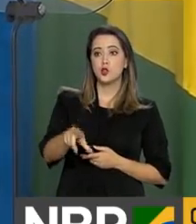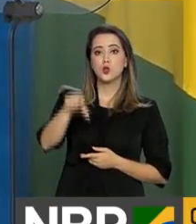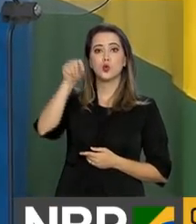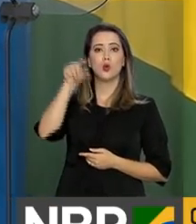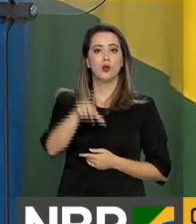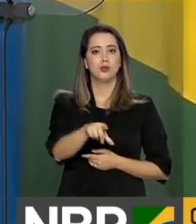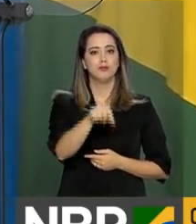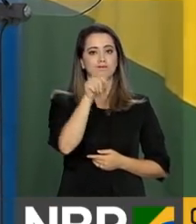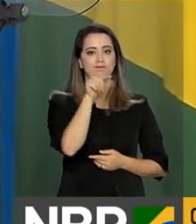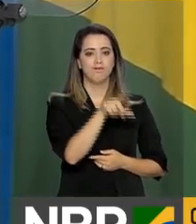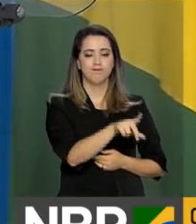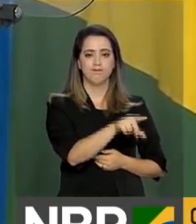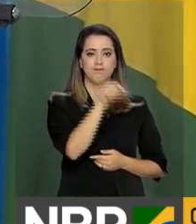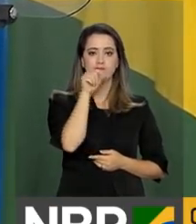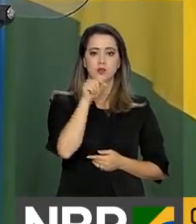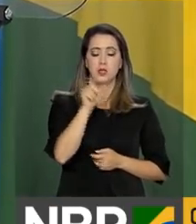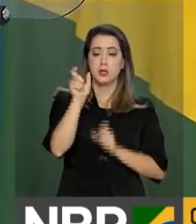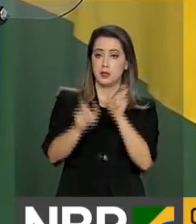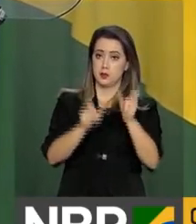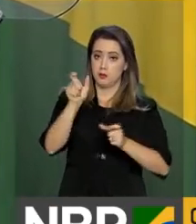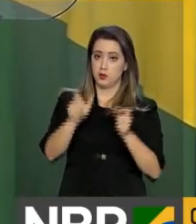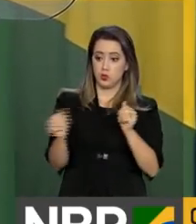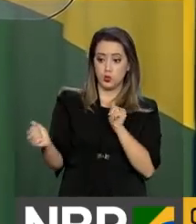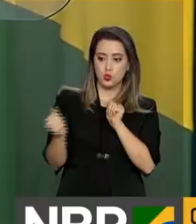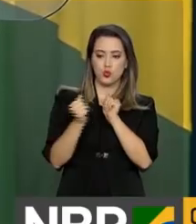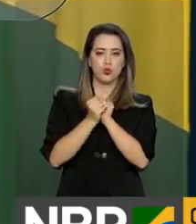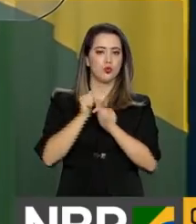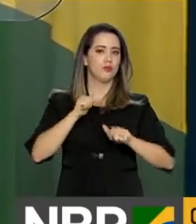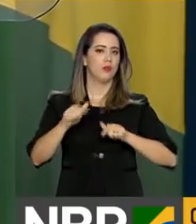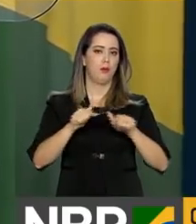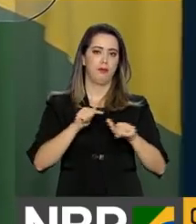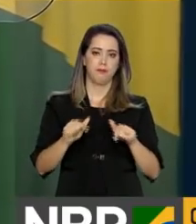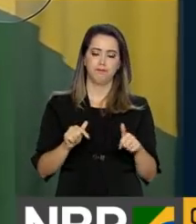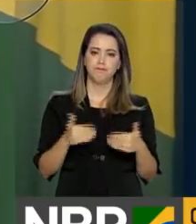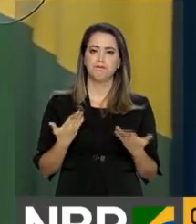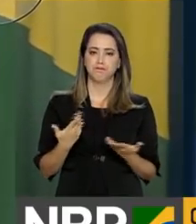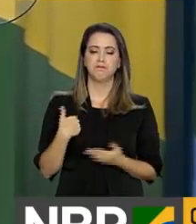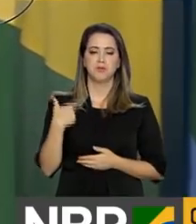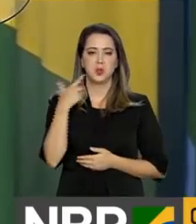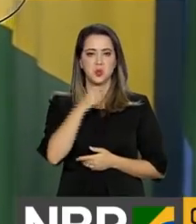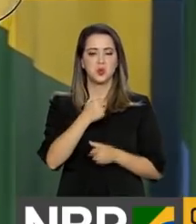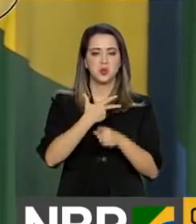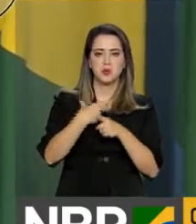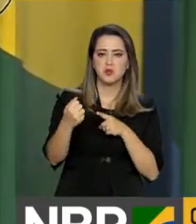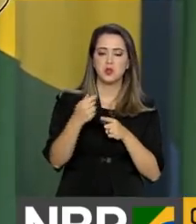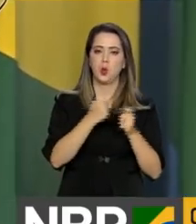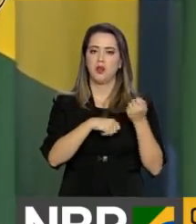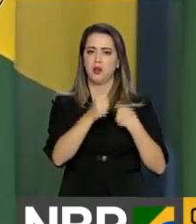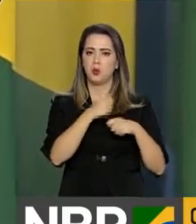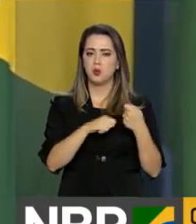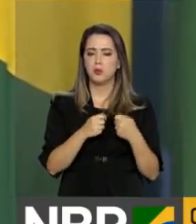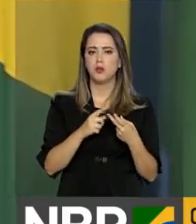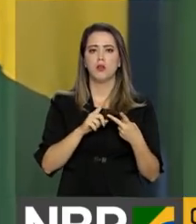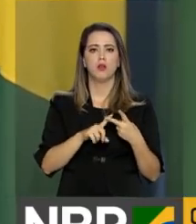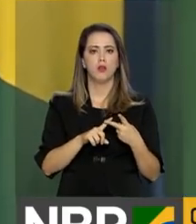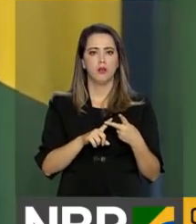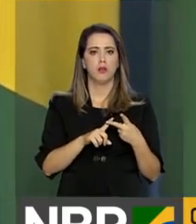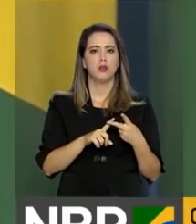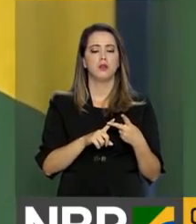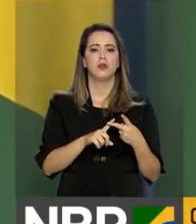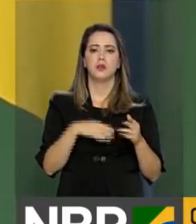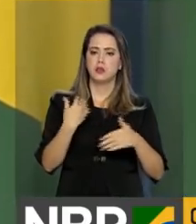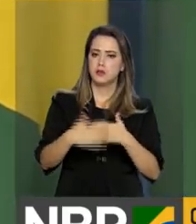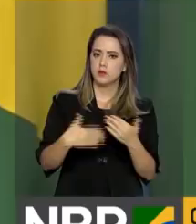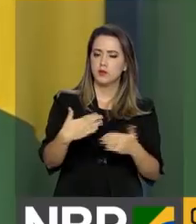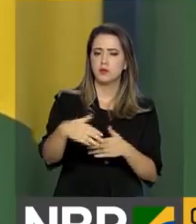escolher os integrantes. Tivemos sucesso na área da economia, na área do